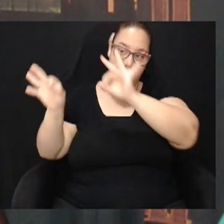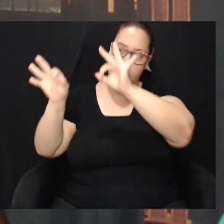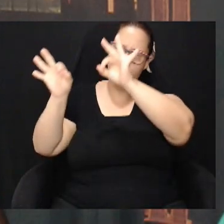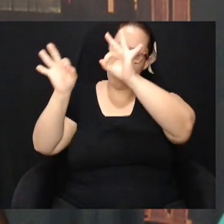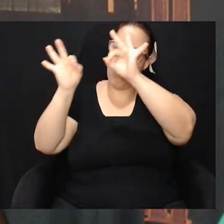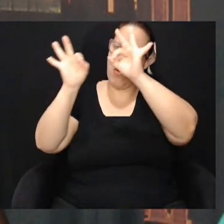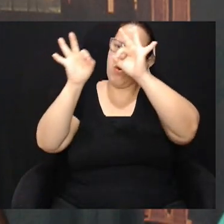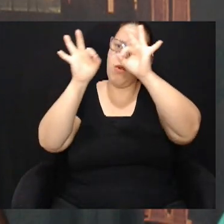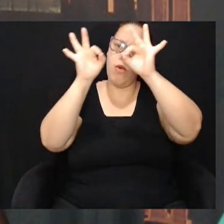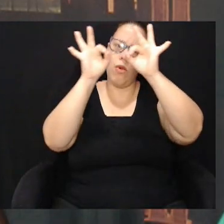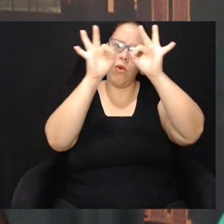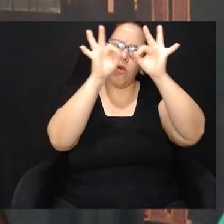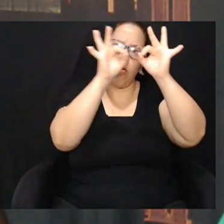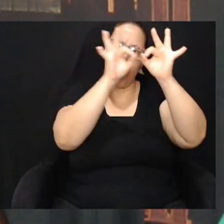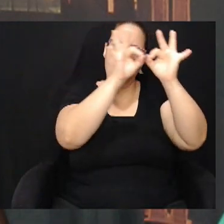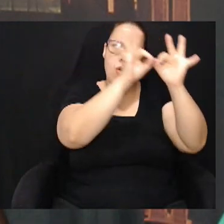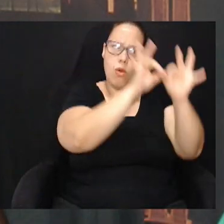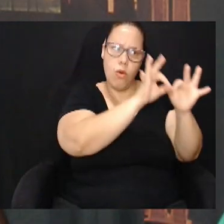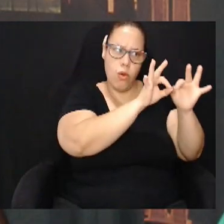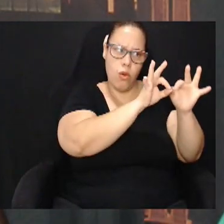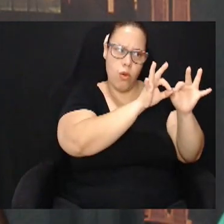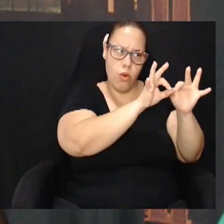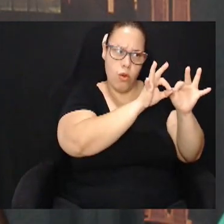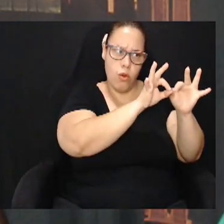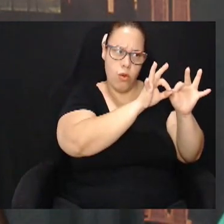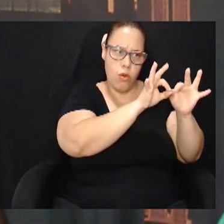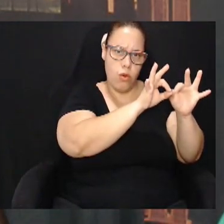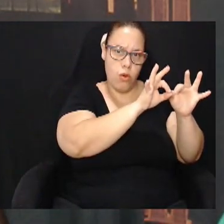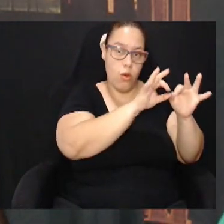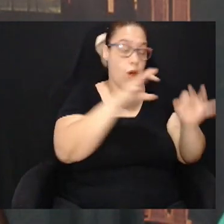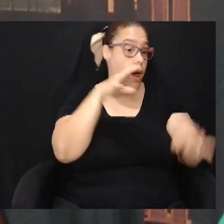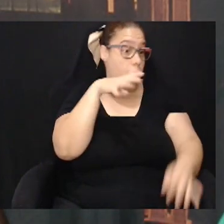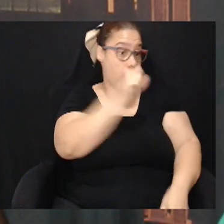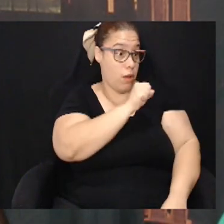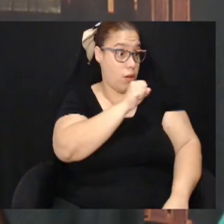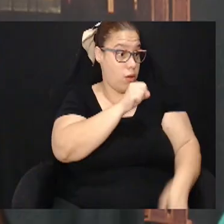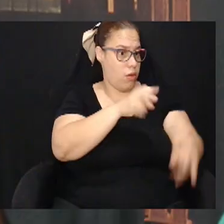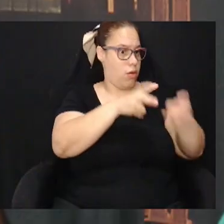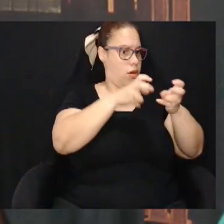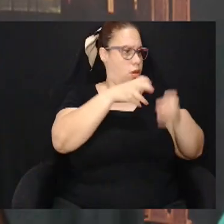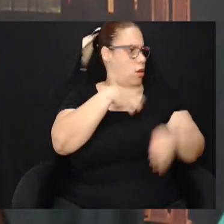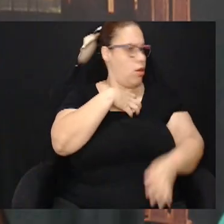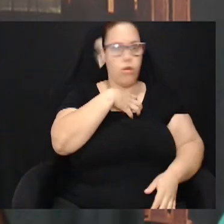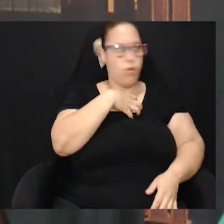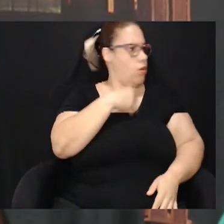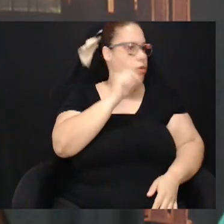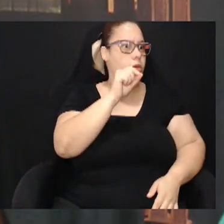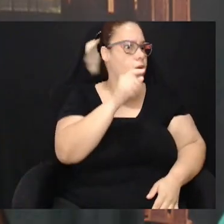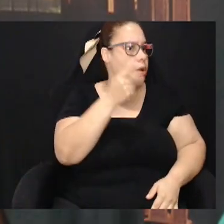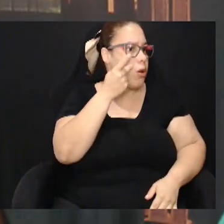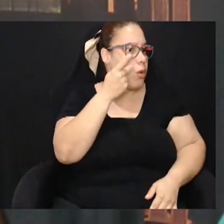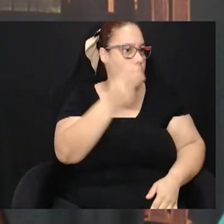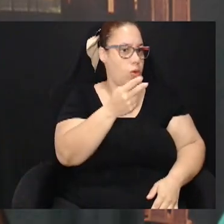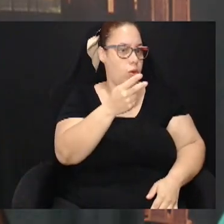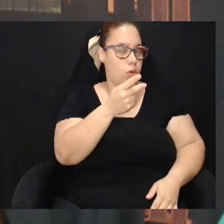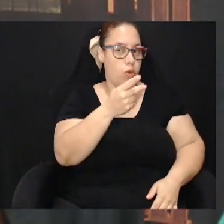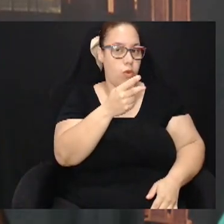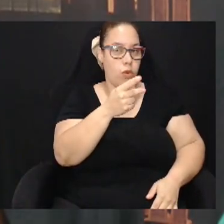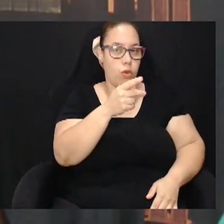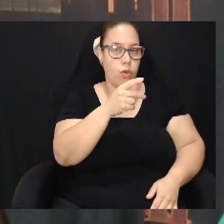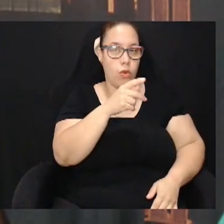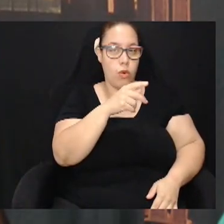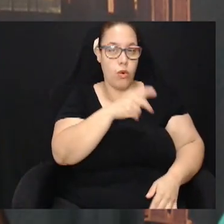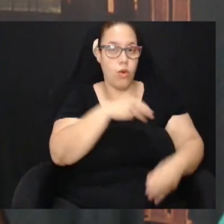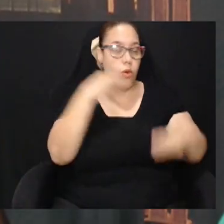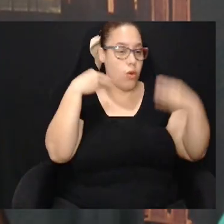duas vias. Tanto uma via curta, rápida, para a gente reagir rapidamente àquilo, seja no sistema de luta, de fuga,